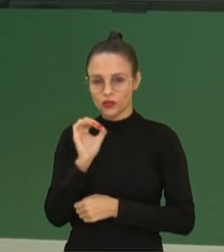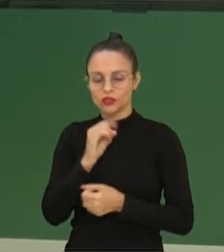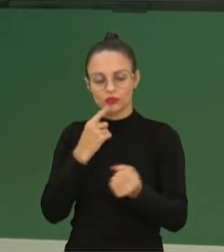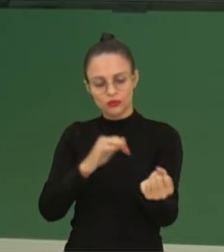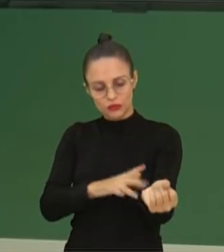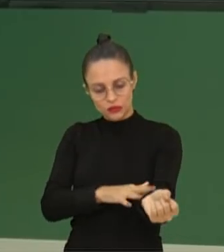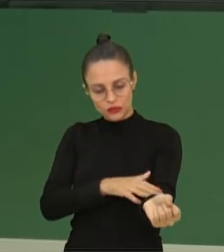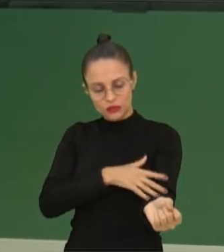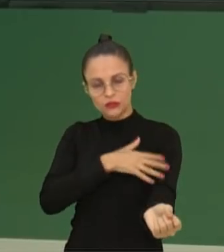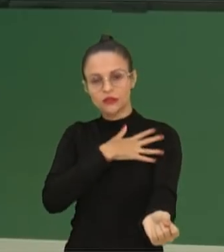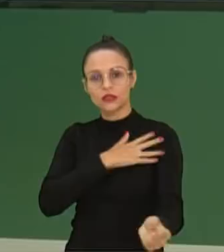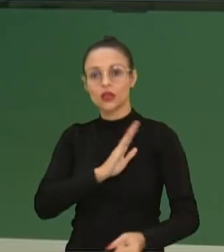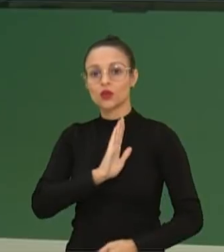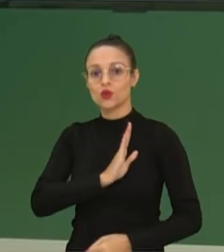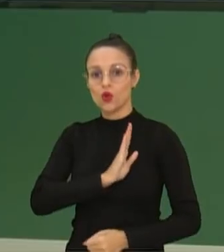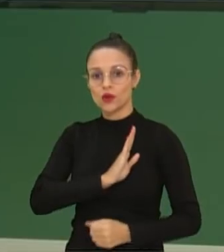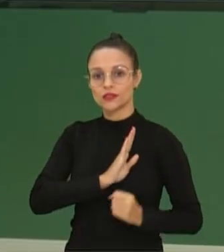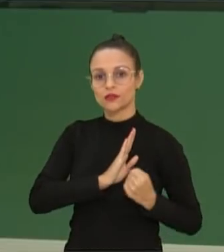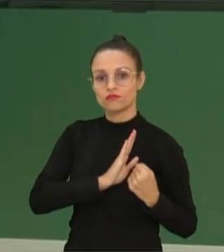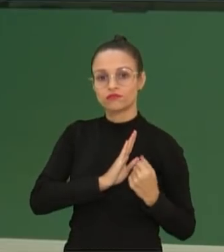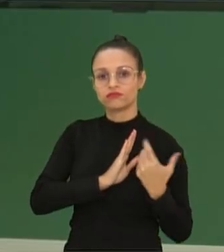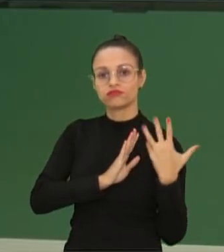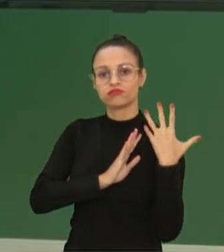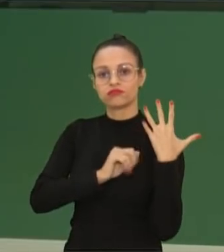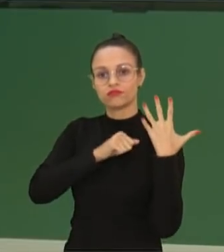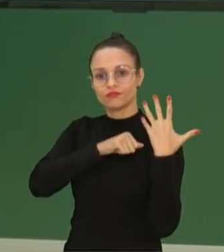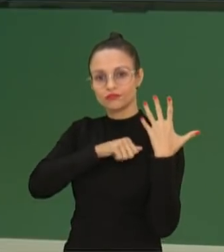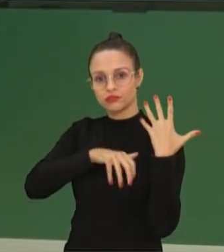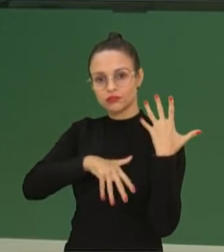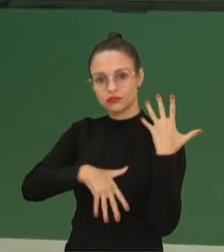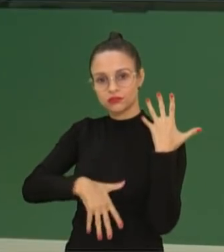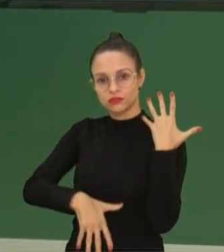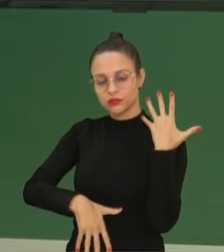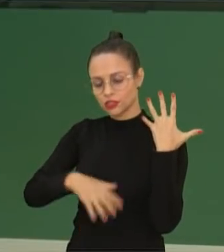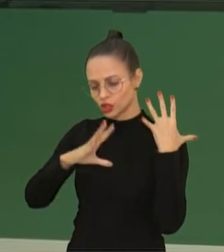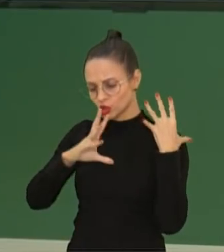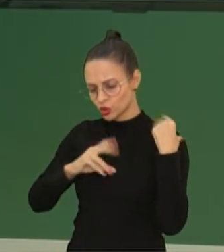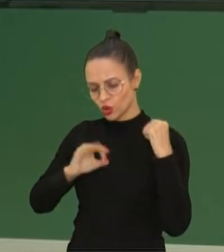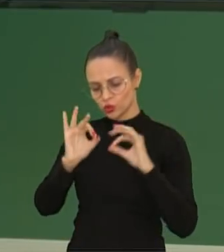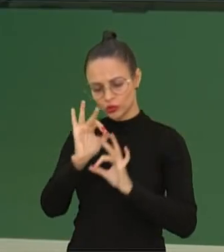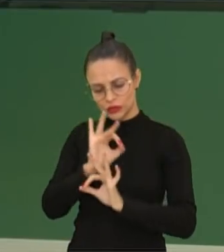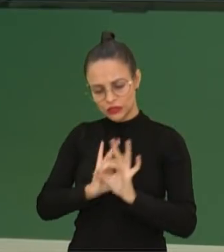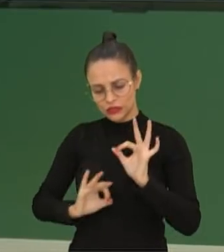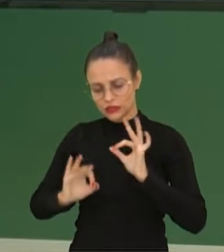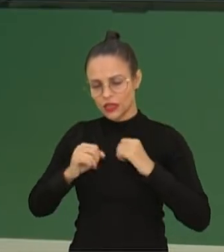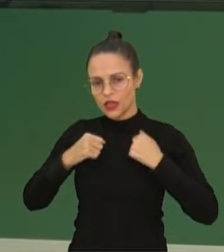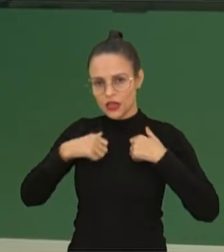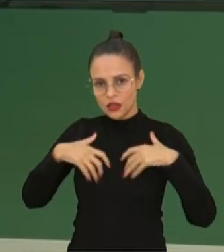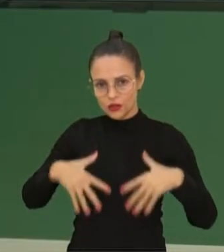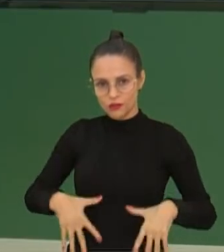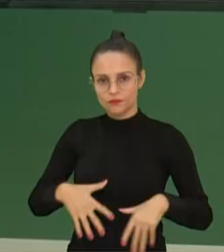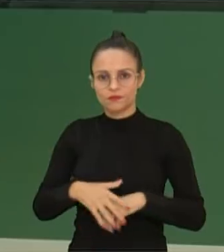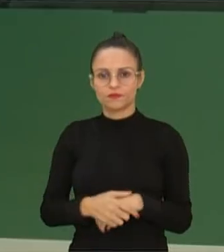que está saindo ali do coração e vai abastecer todas as nossas células com o oxigênio.